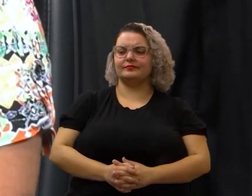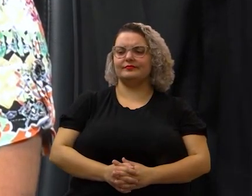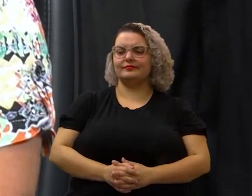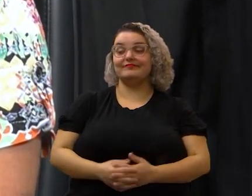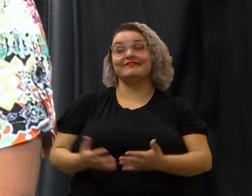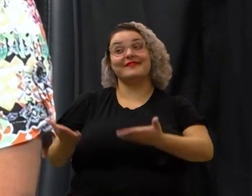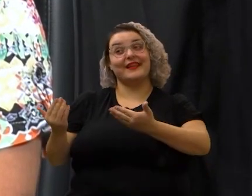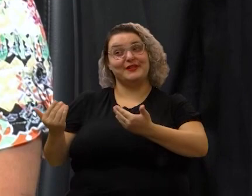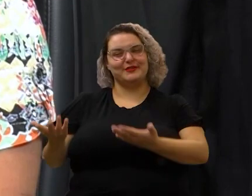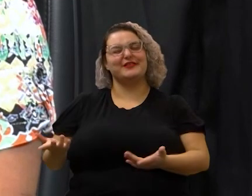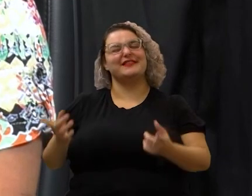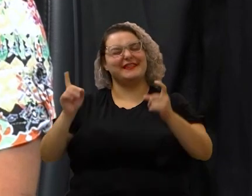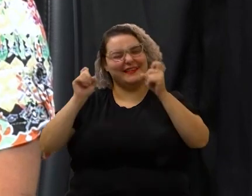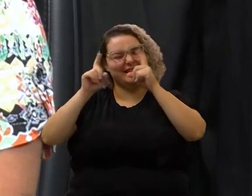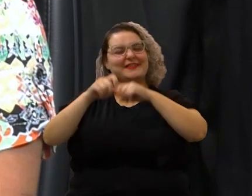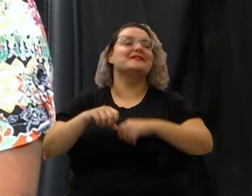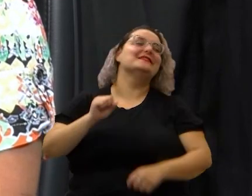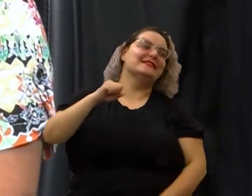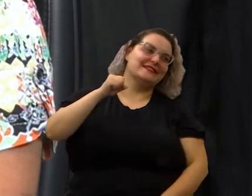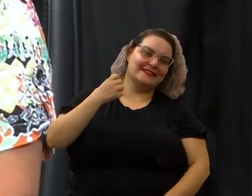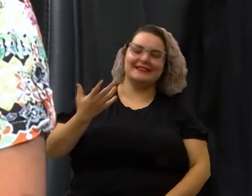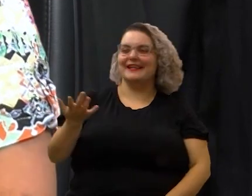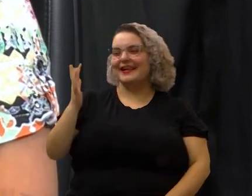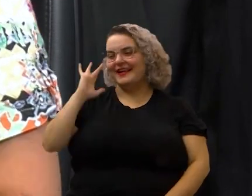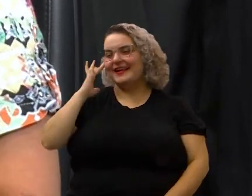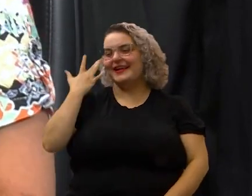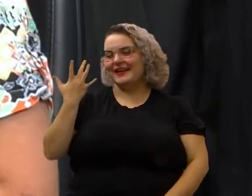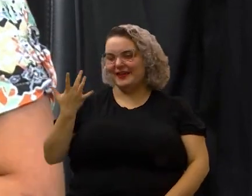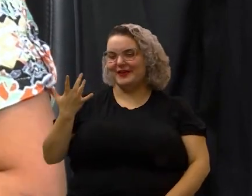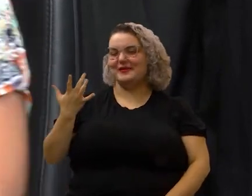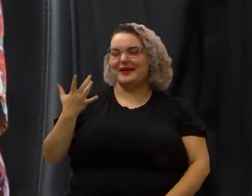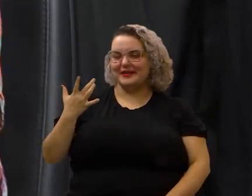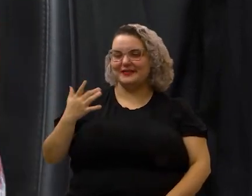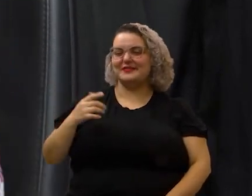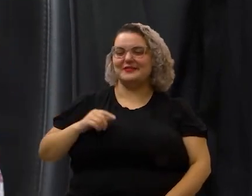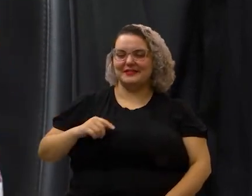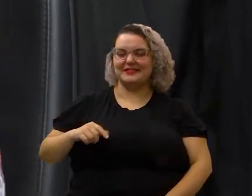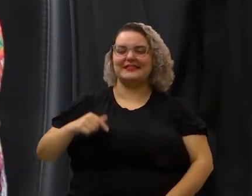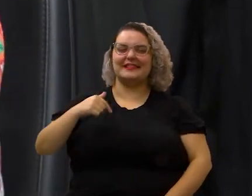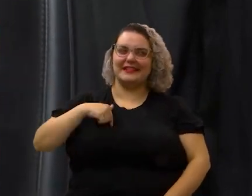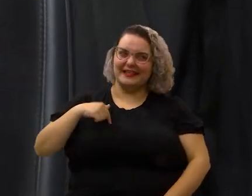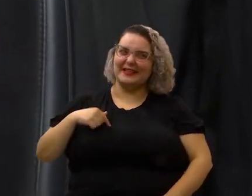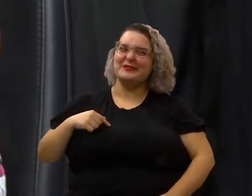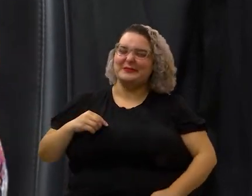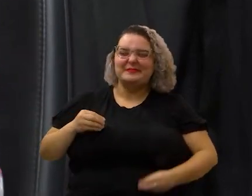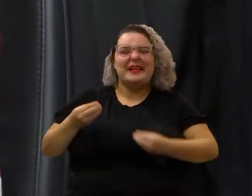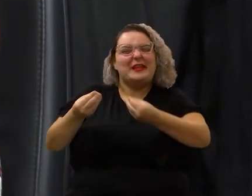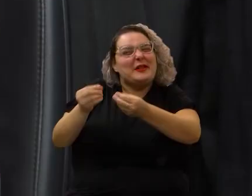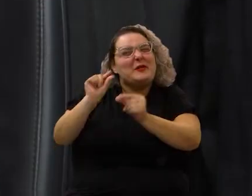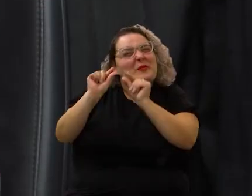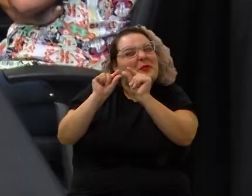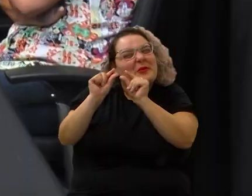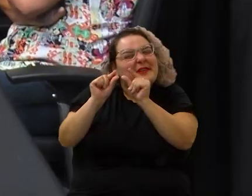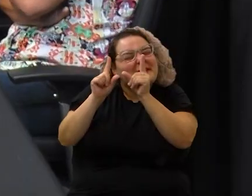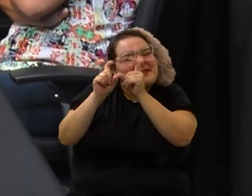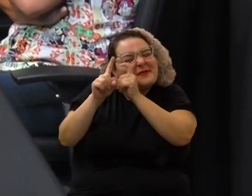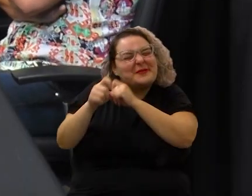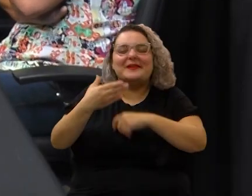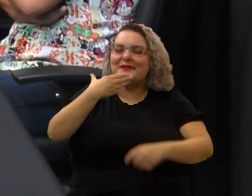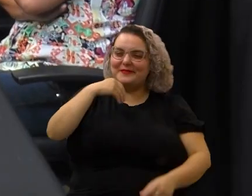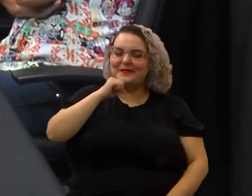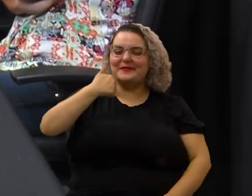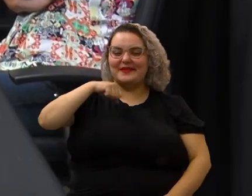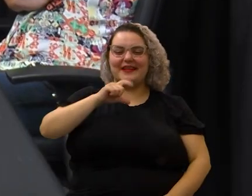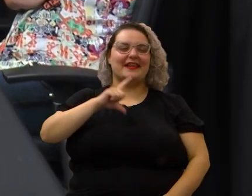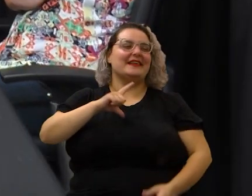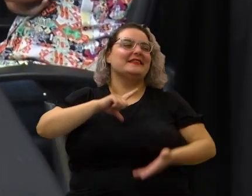gente... Jovem dá trabalho, né? Dá. Eu acho que eu dei bastante trabalho, na verdade. A gente